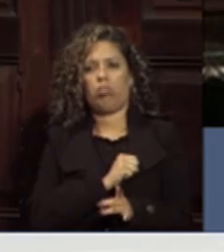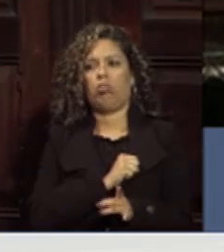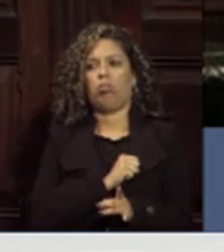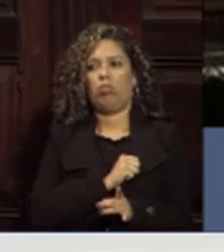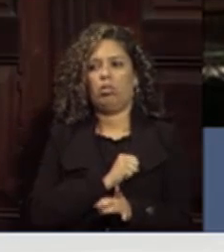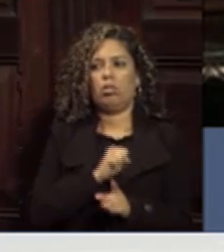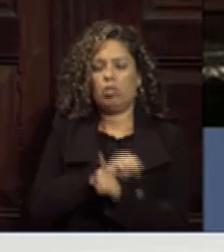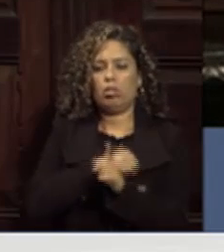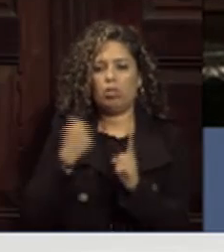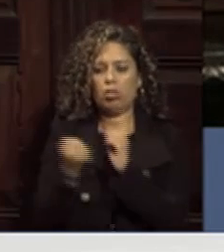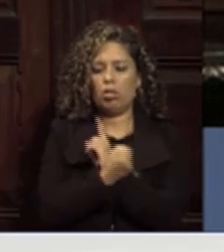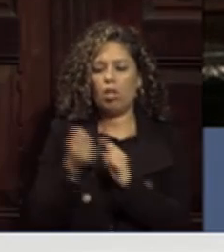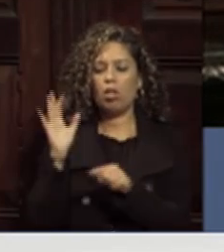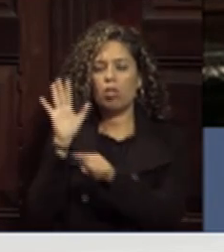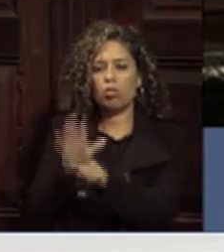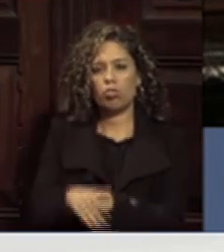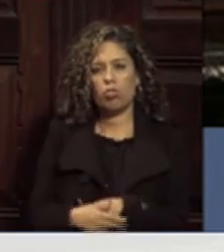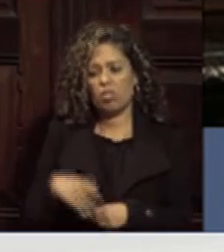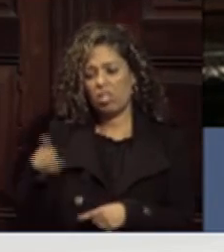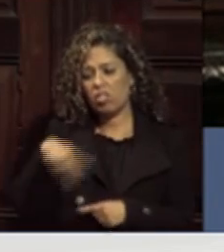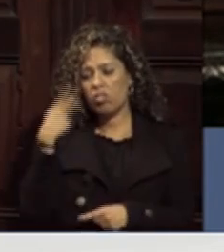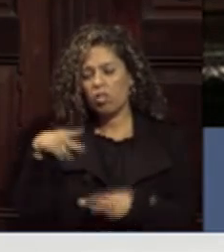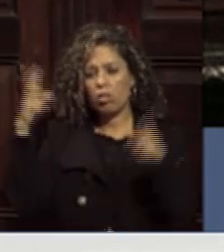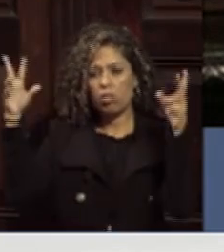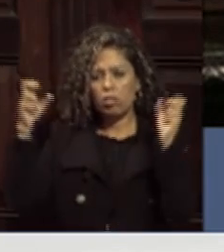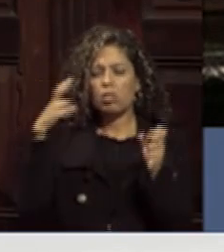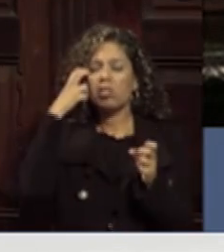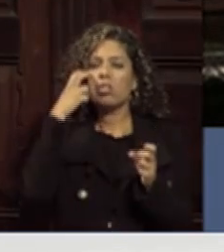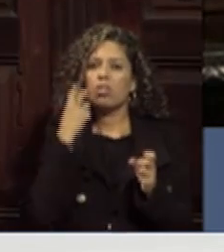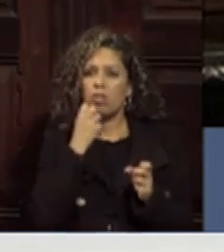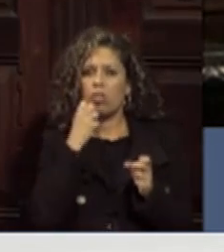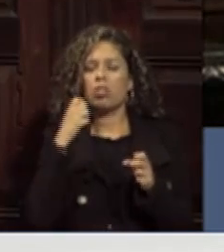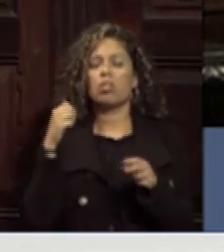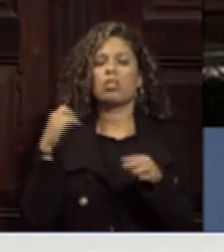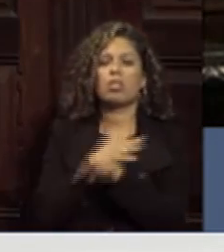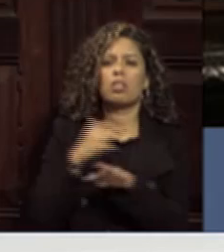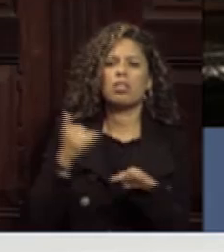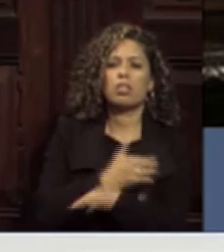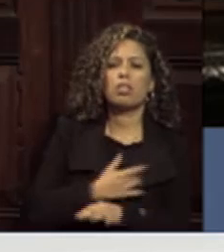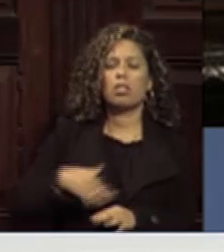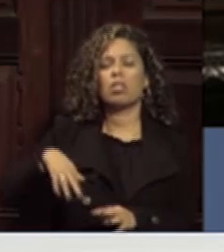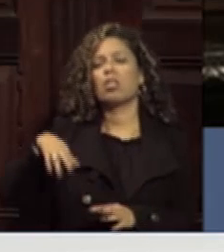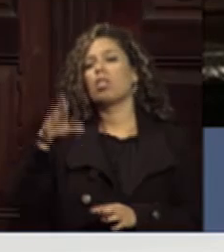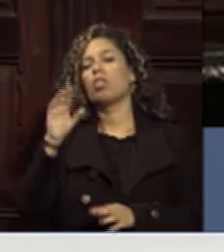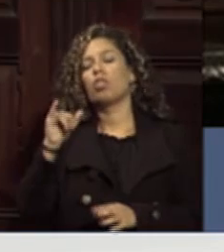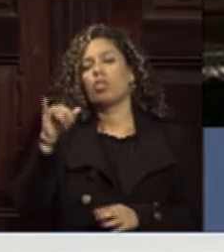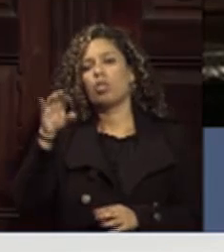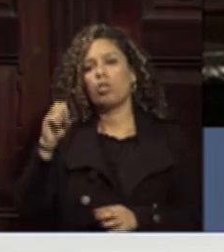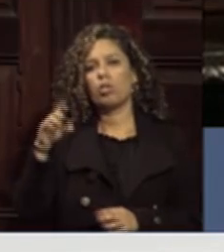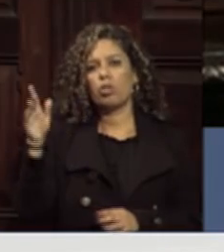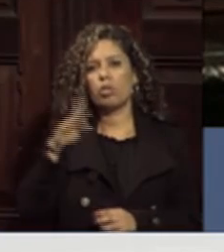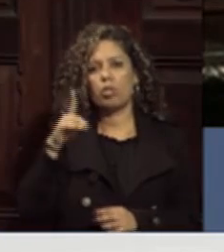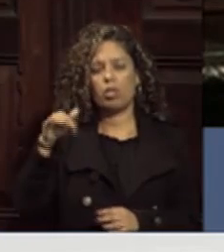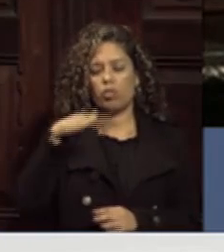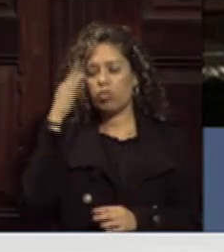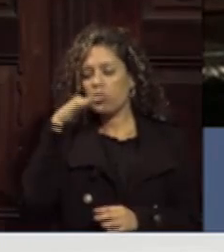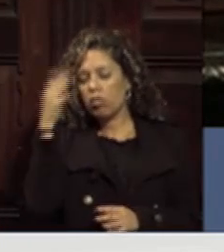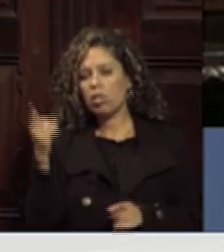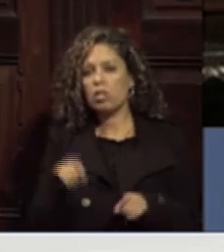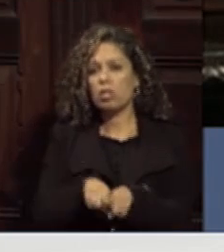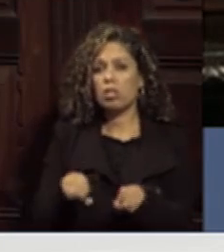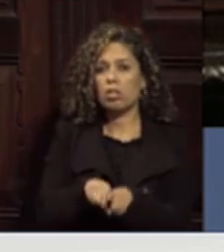do tema adoção nas cidades de Valença e Rio das Flores, de um debate lá no Poder